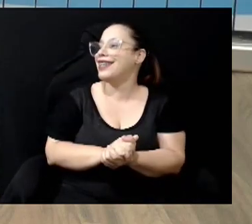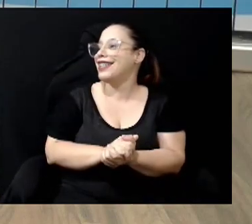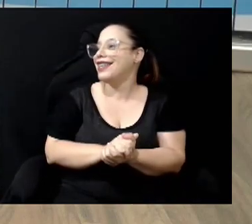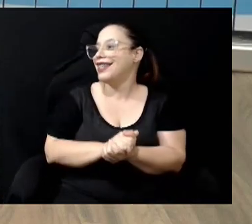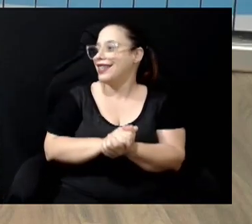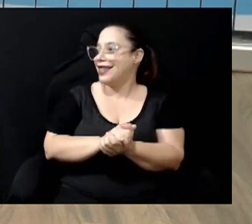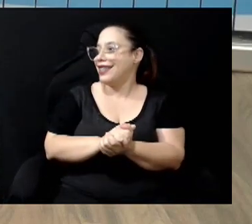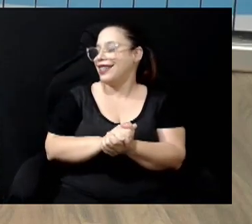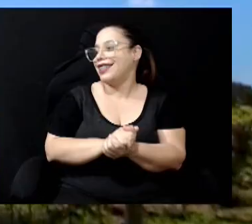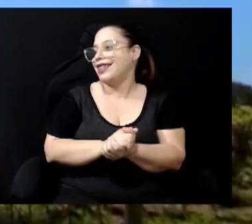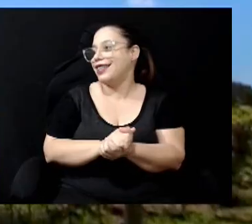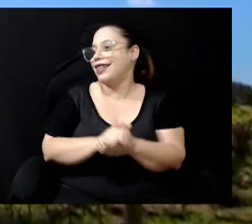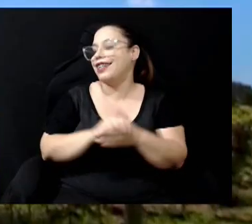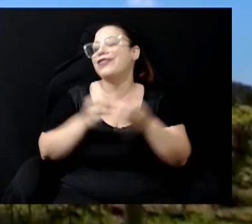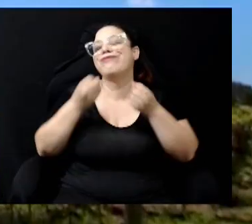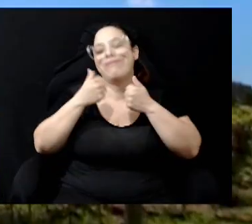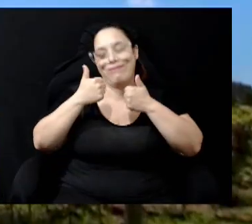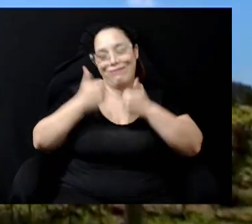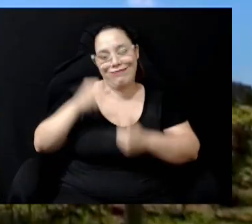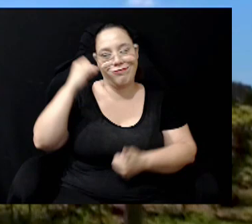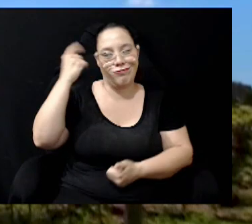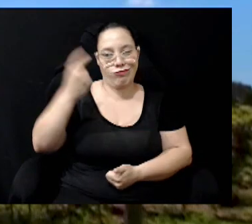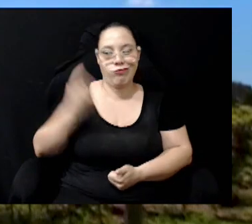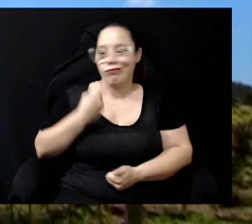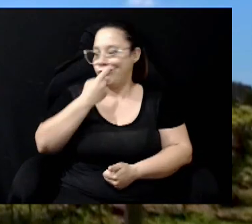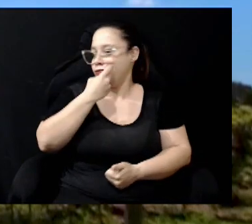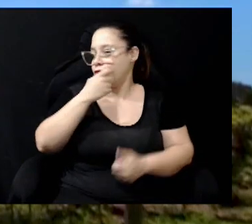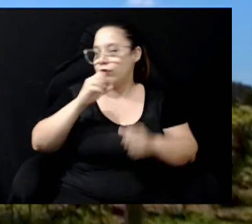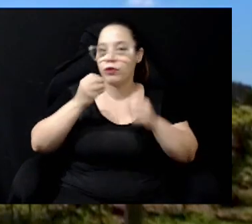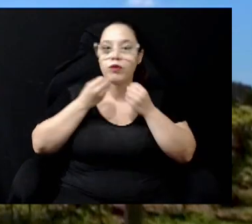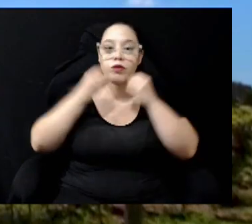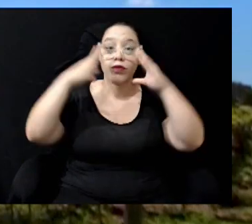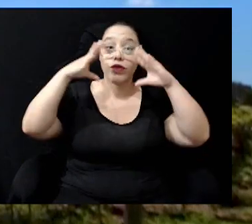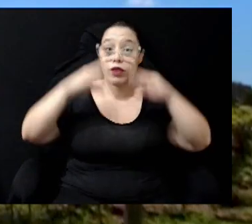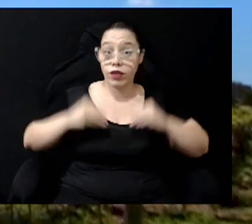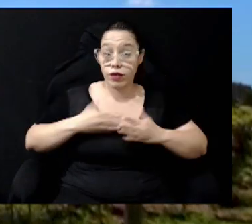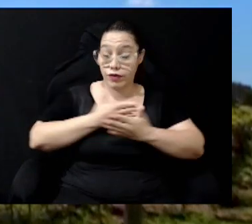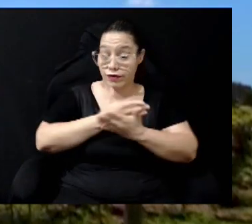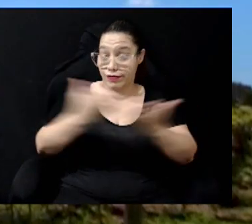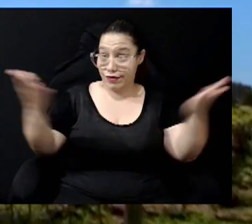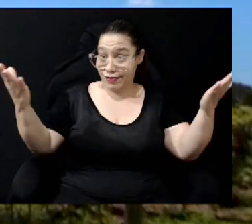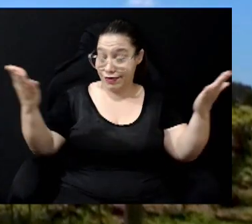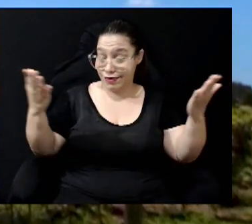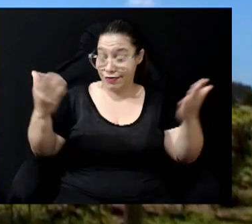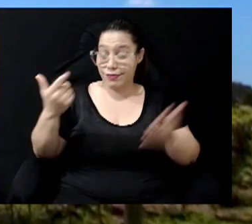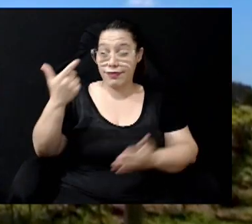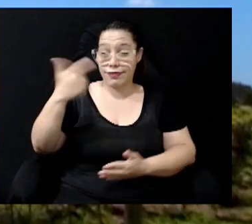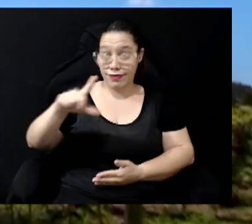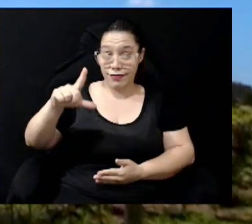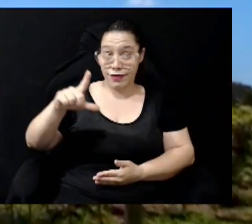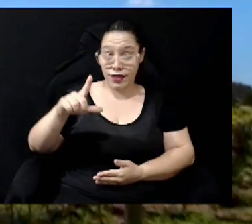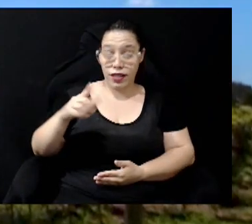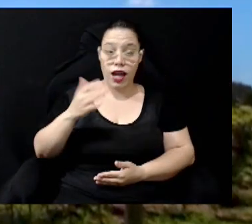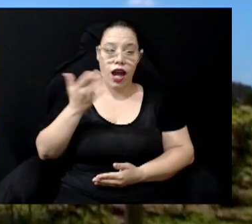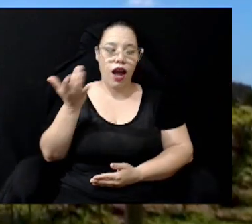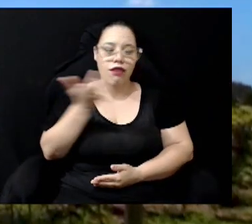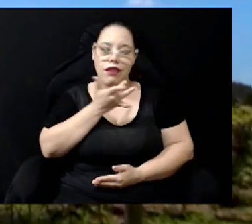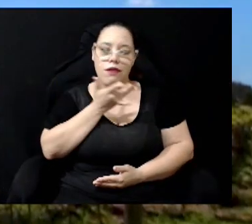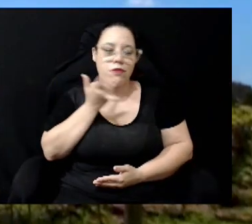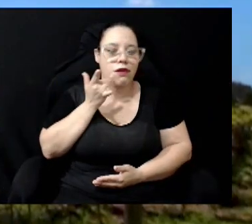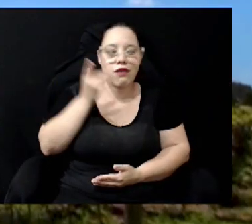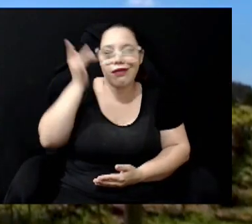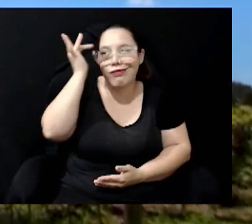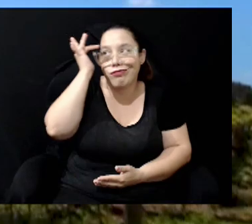Pois é, Mina, boa tarde para você, boa tarde para todo mundo. Mais uma etapa aí do Sabor de São Paulo, festival,